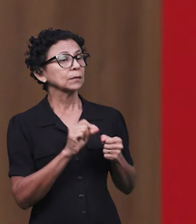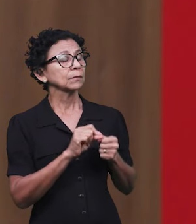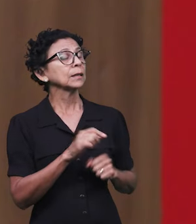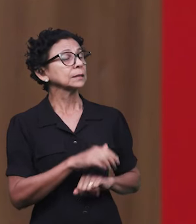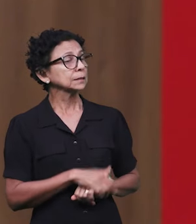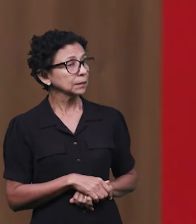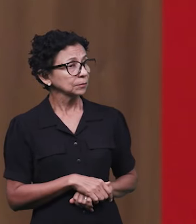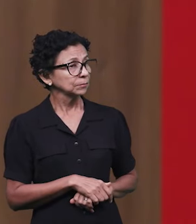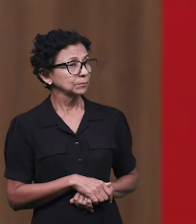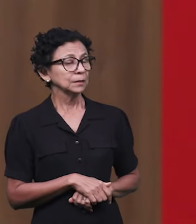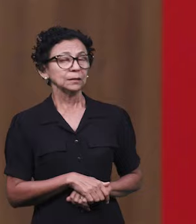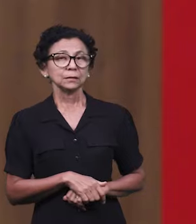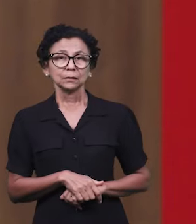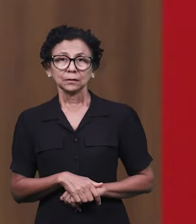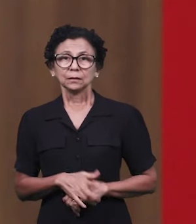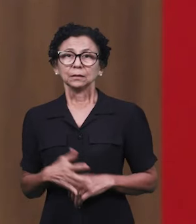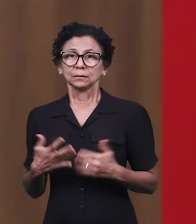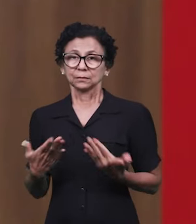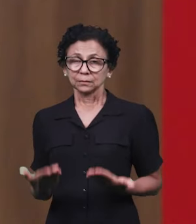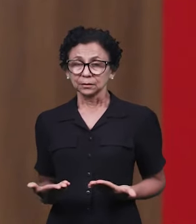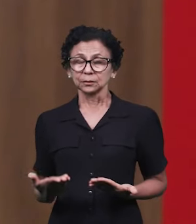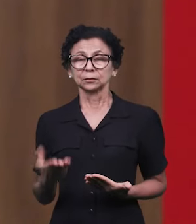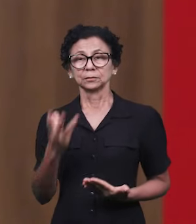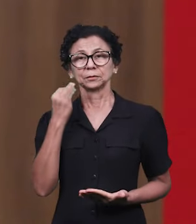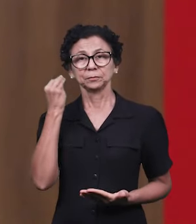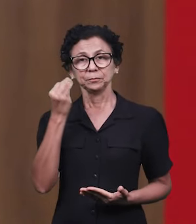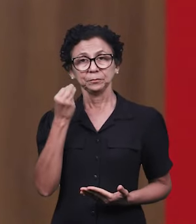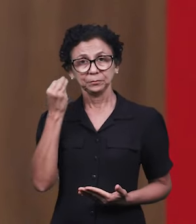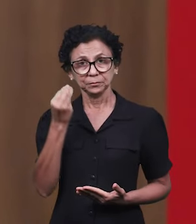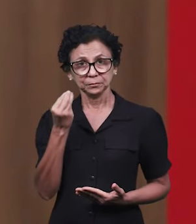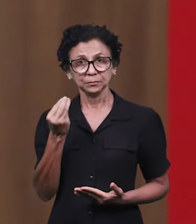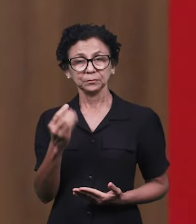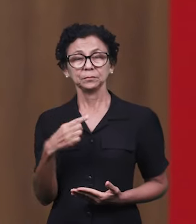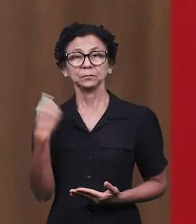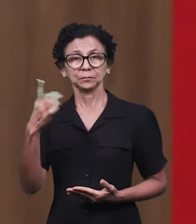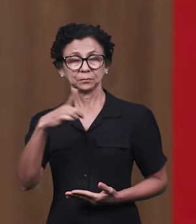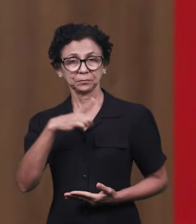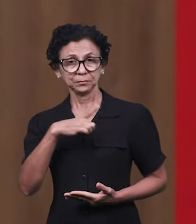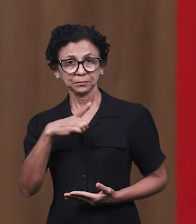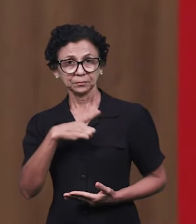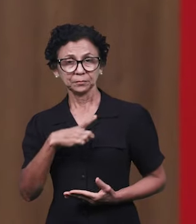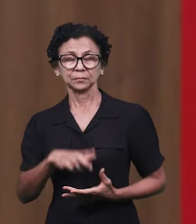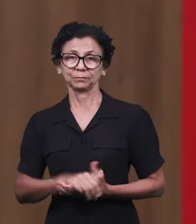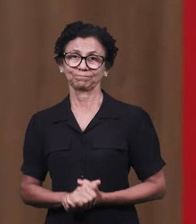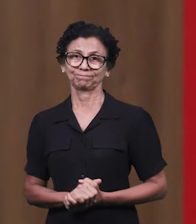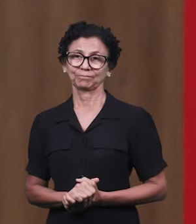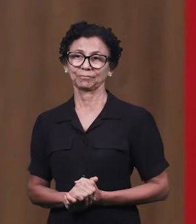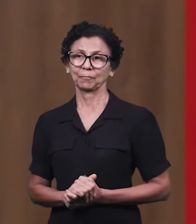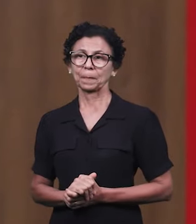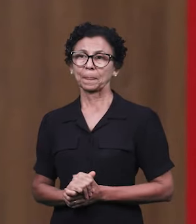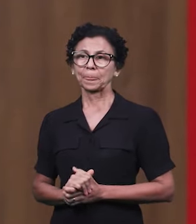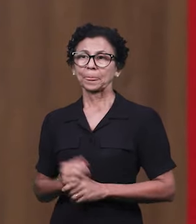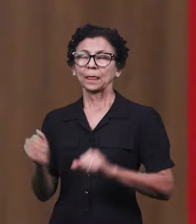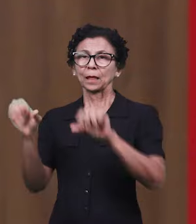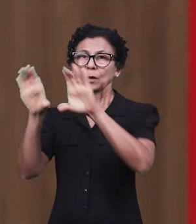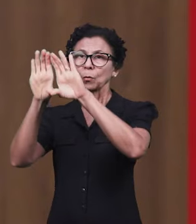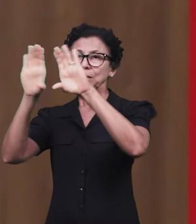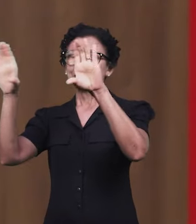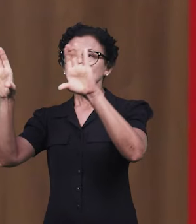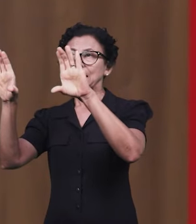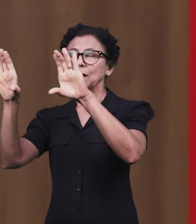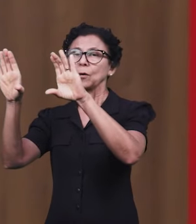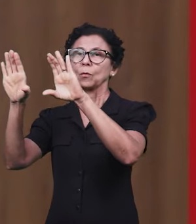experiência que nós temos vivido. A eternidade se para os nossos filhos. Jesus se move para vir até nós,